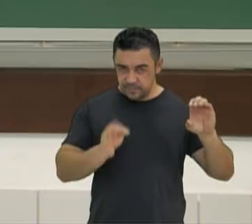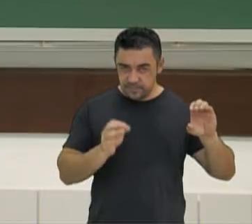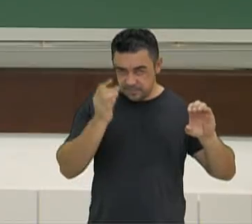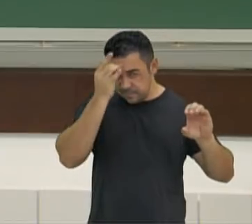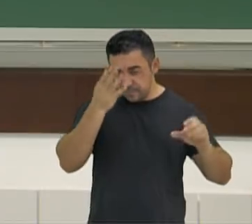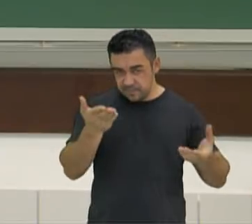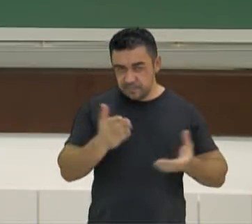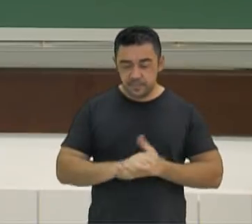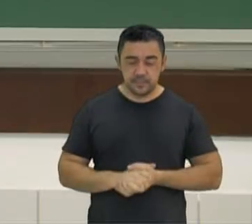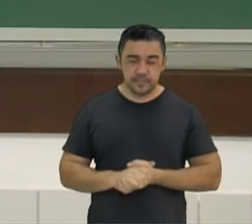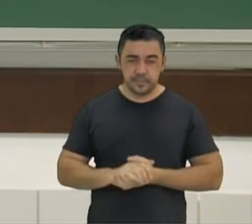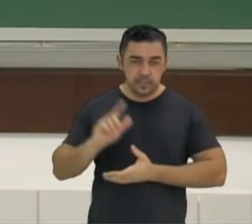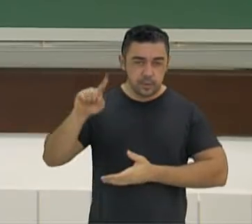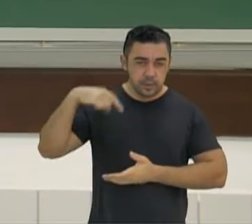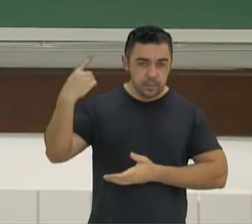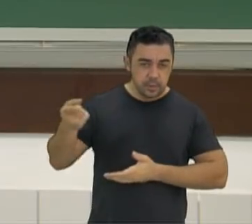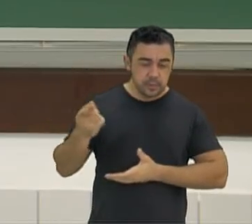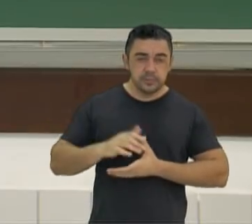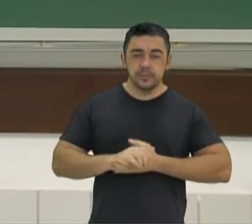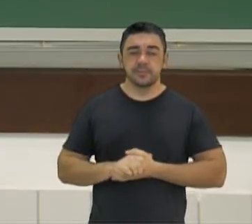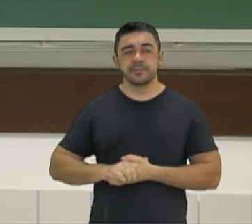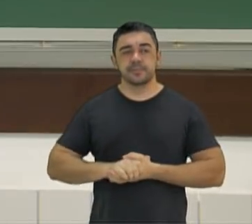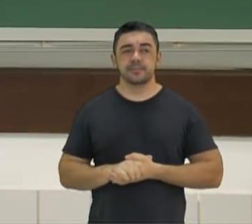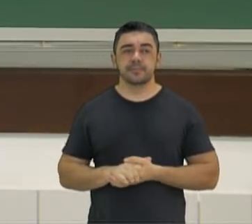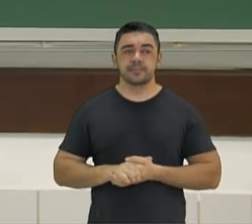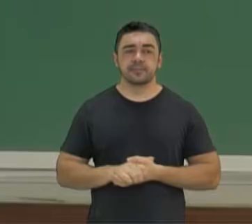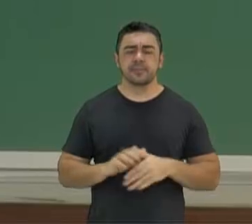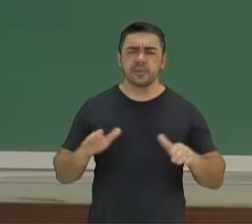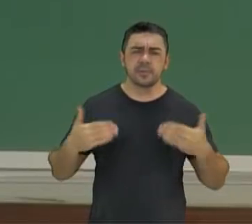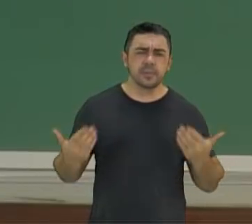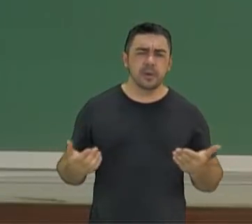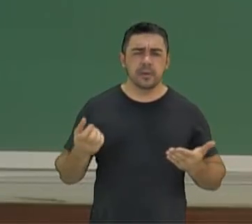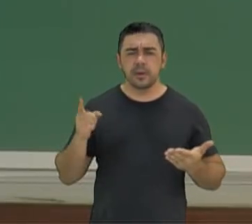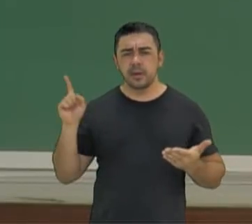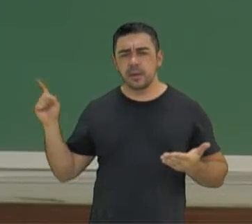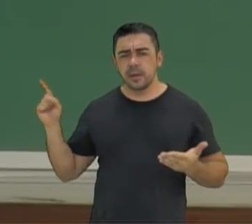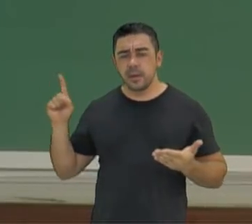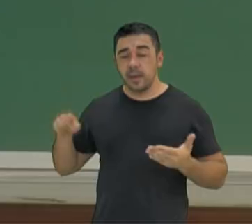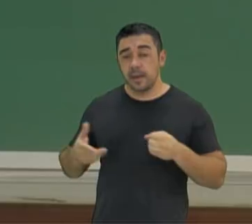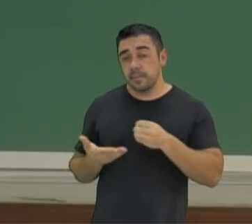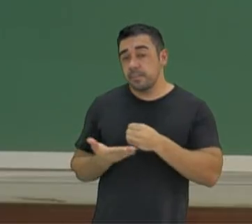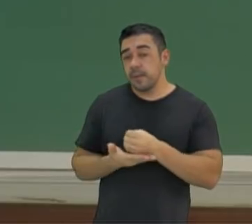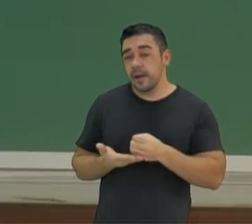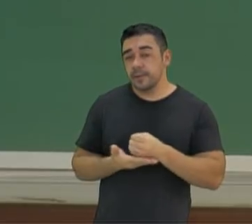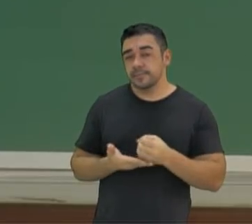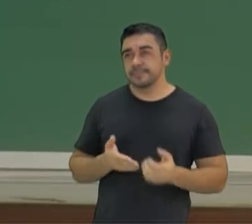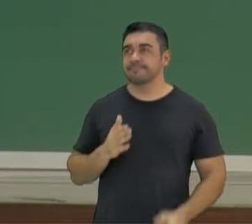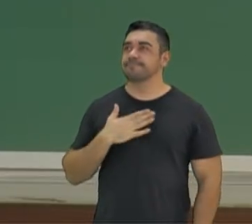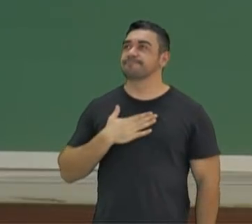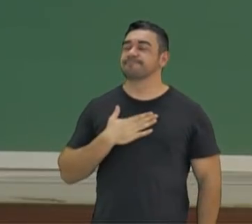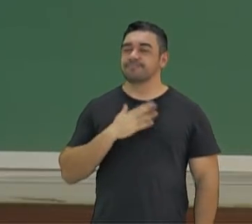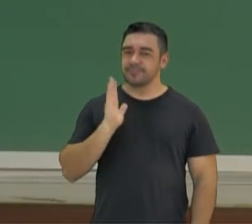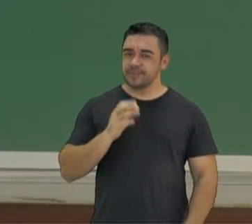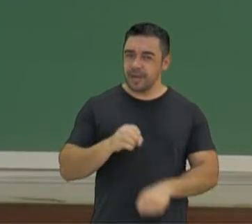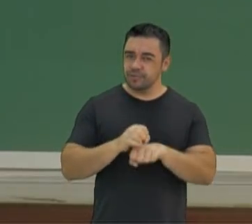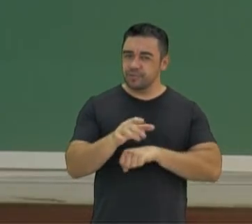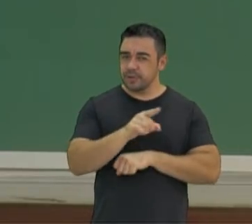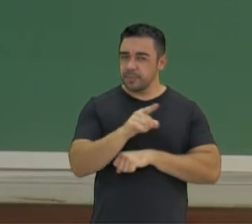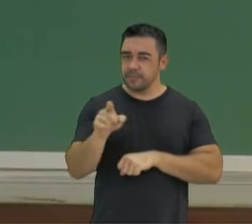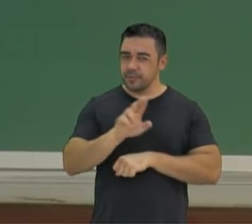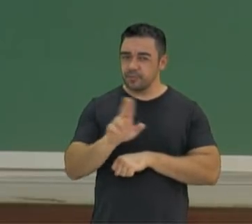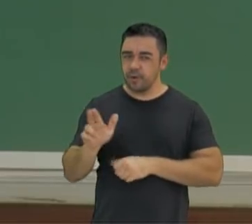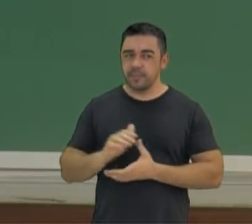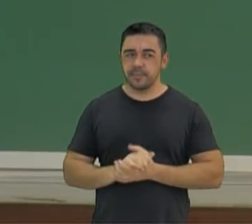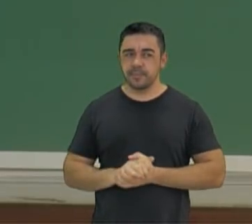né? Vamos para o próximo? Então, vamos lá. Qual é o polígono da base da pirâmide? A professora já deu uma dica